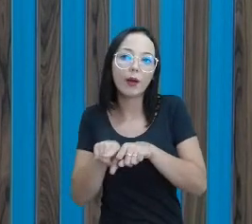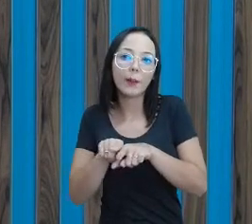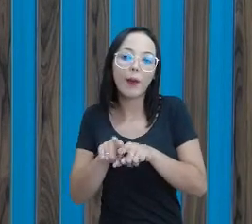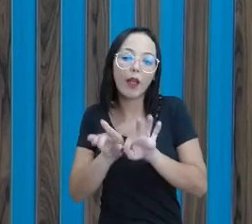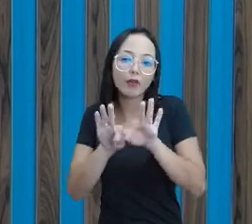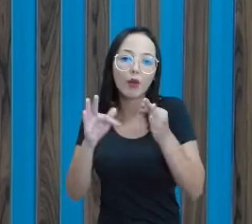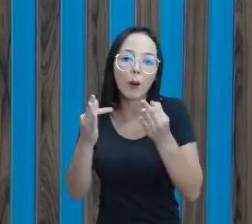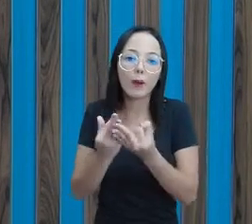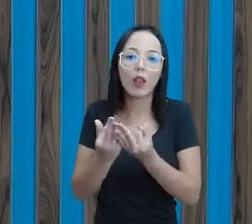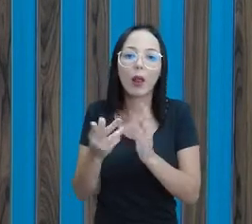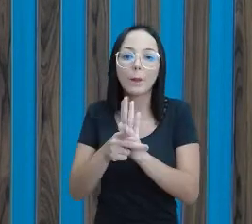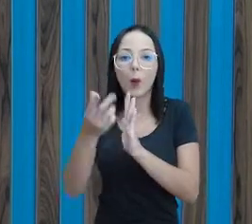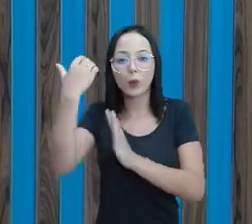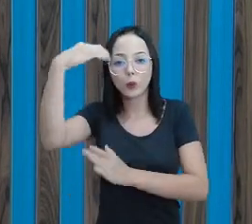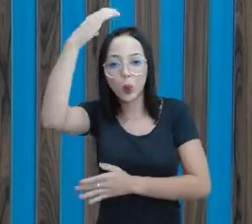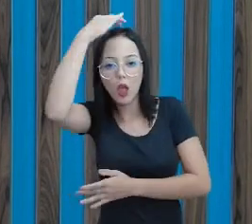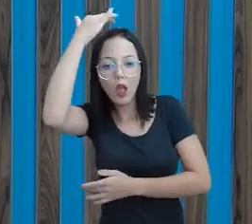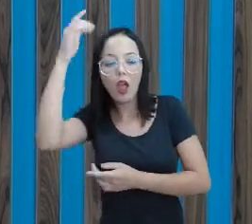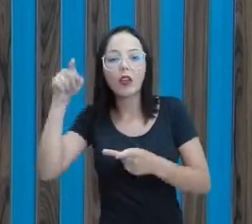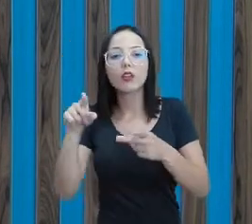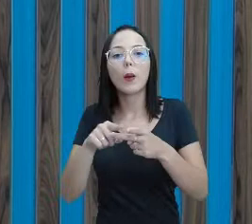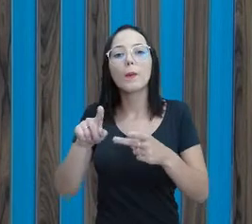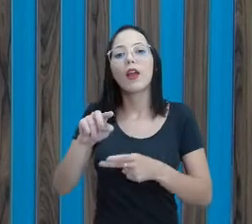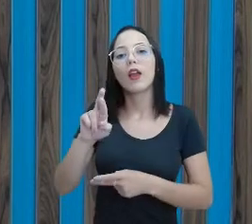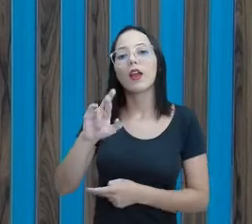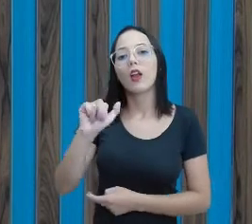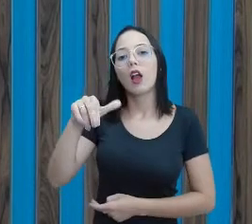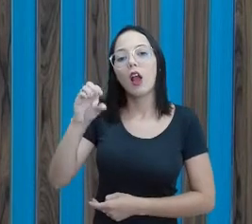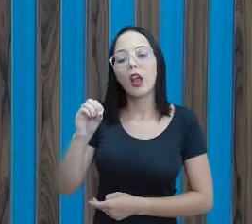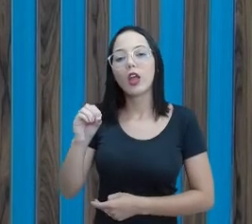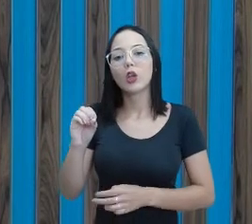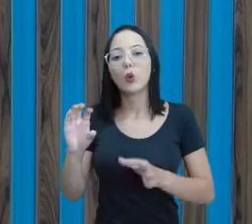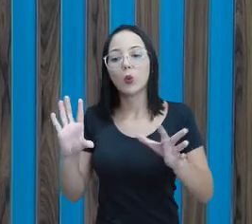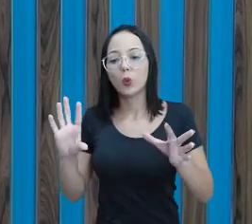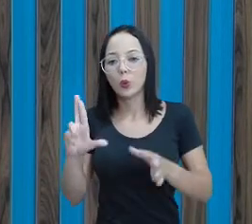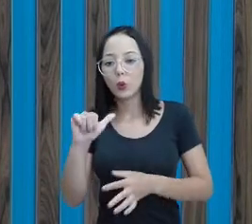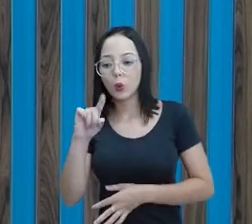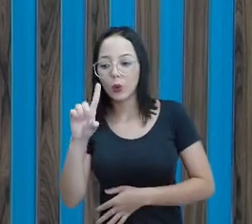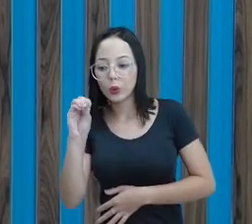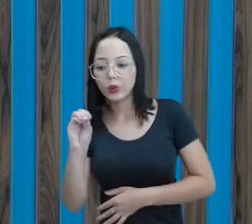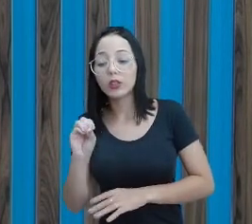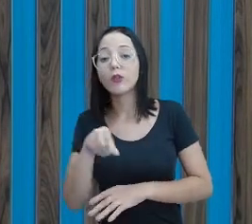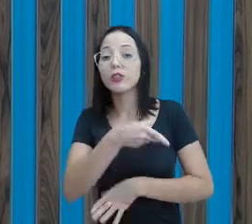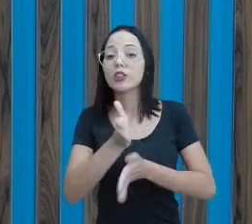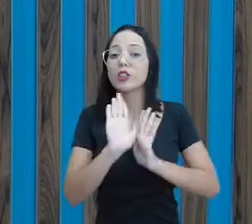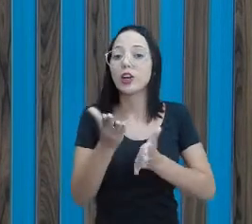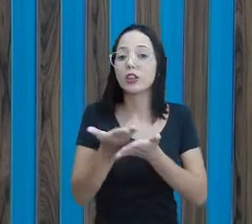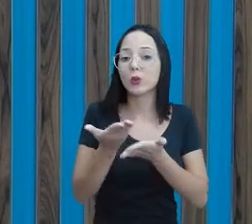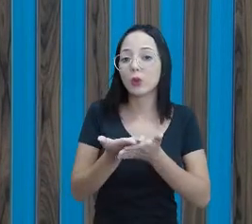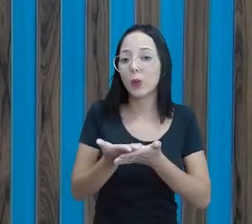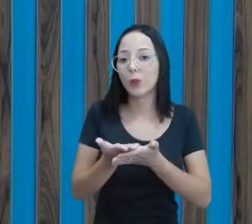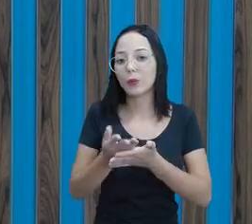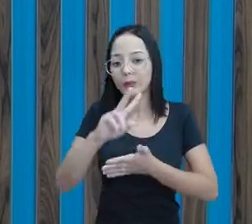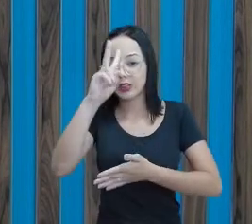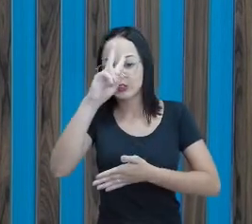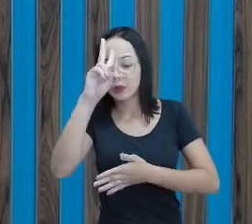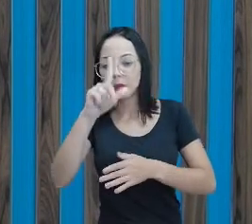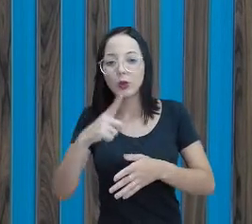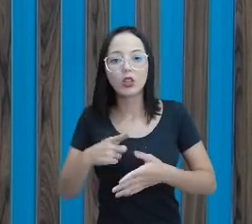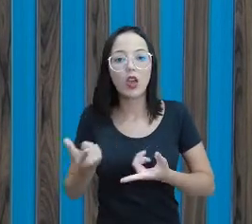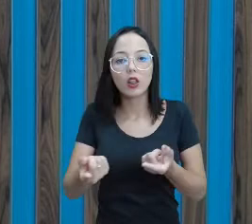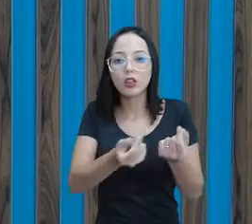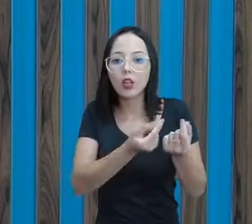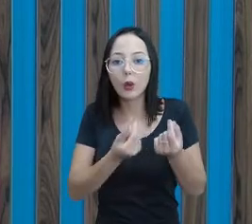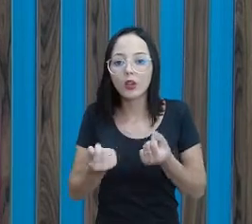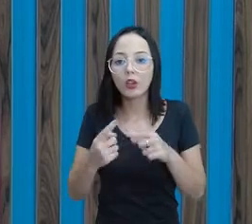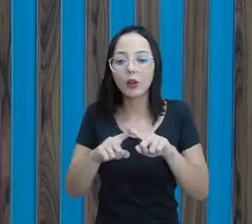da família real, o Reino Unido, vocês conhecem isso, já viram isso na aula de história. Então, o que acontecia? Muitas riquezas ali. Então, eles perceberam o